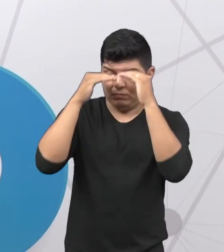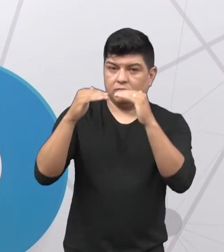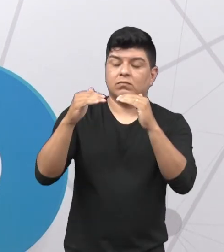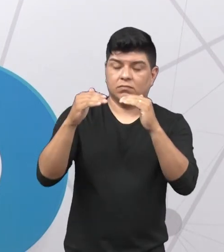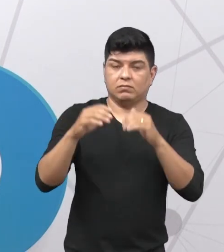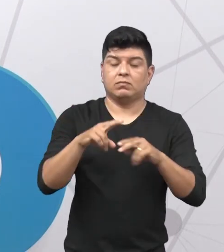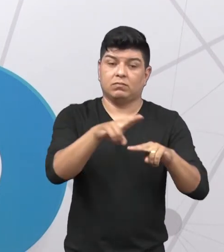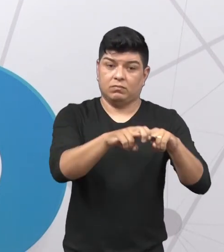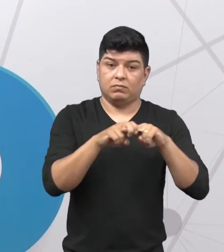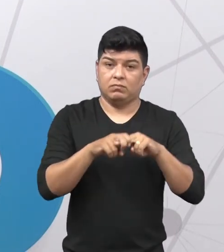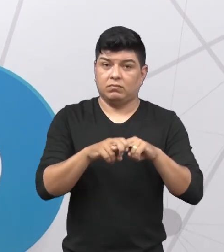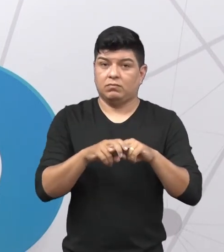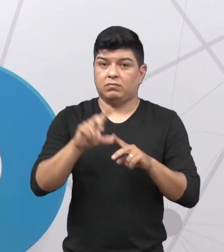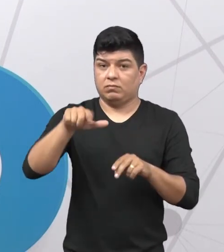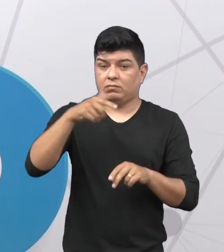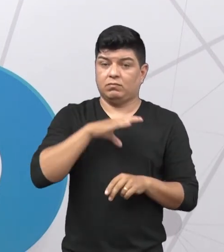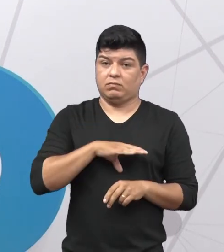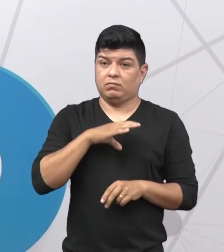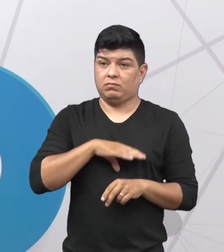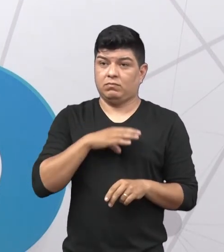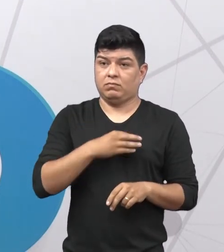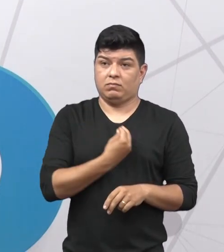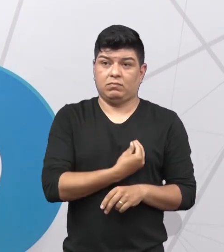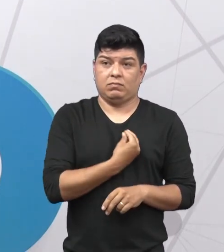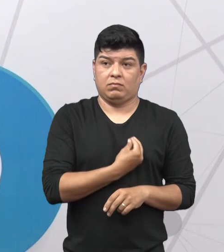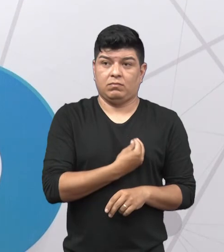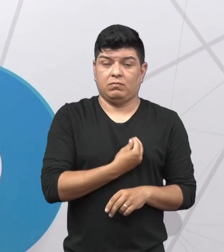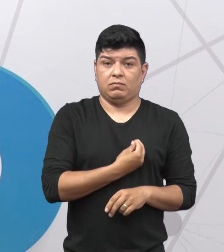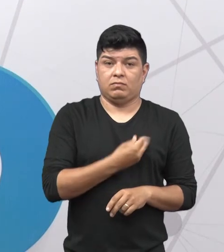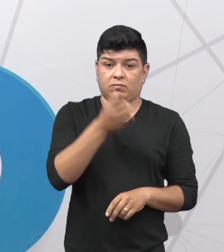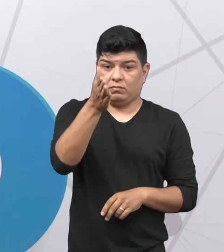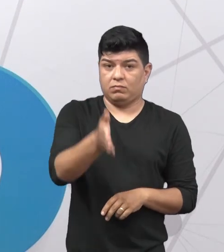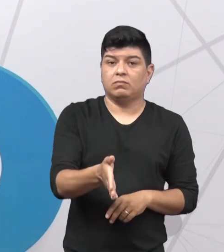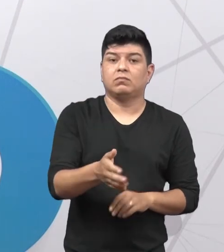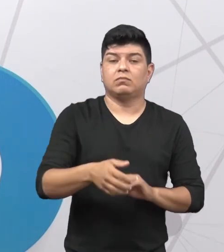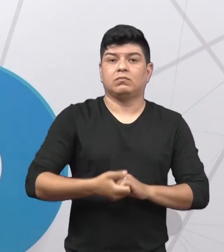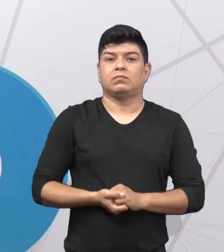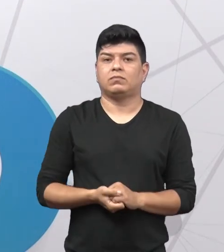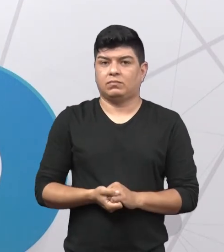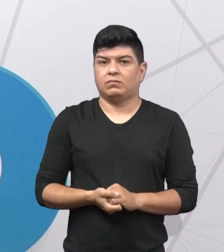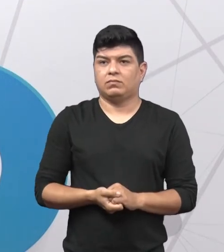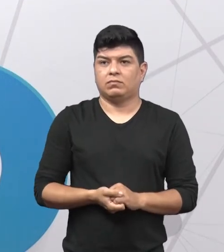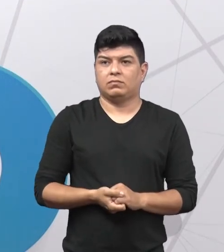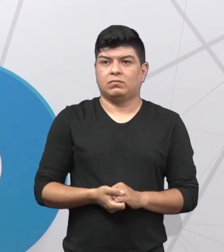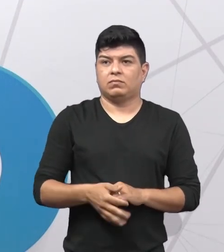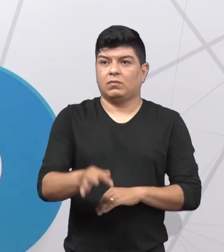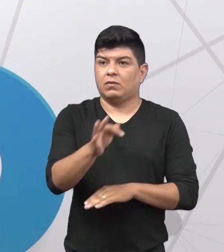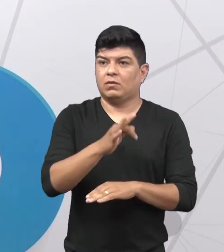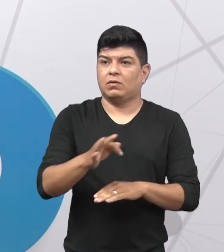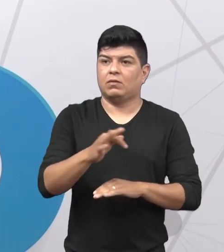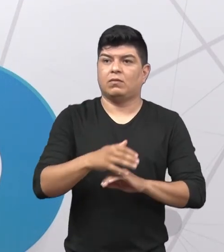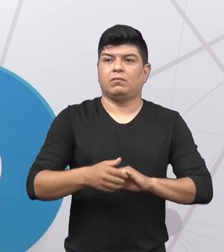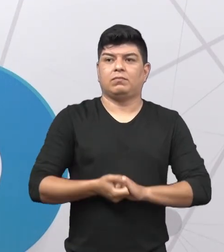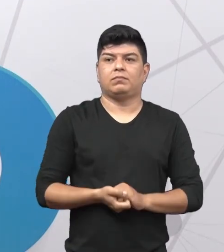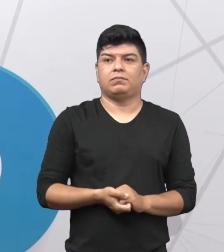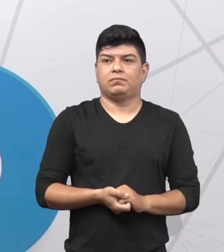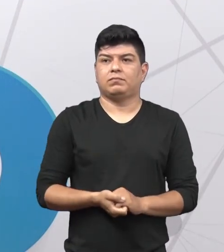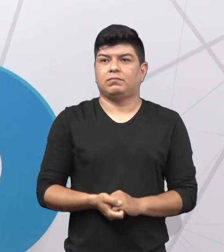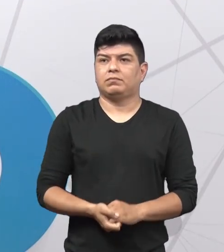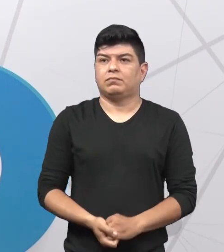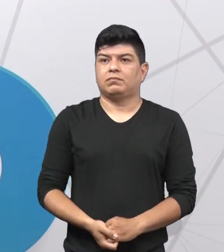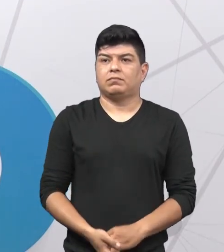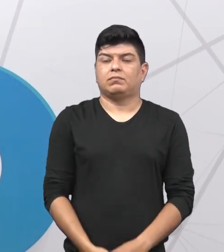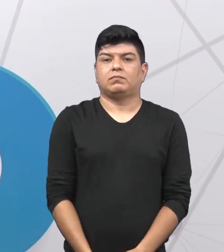por isso, em Atenas, nós temos aí essa participação direta em fóruns decisórios.